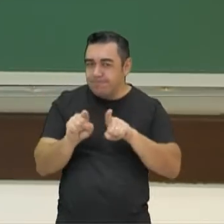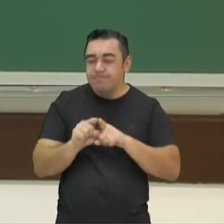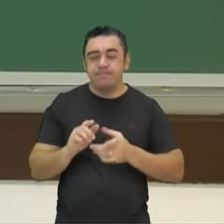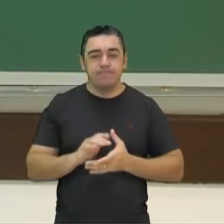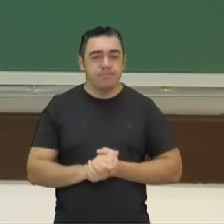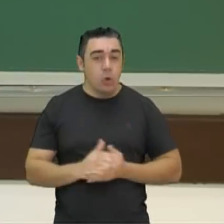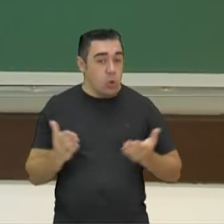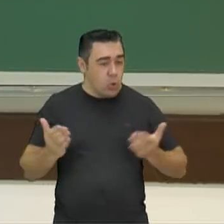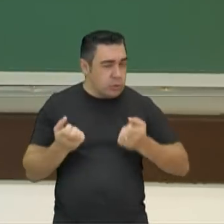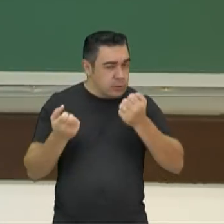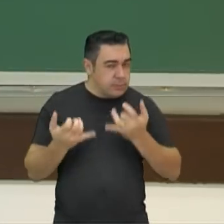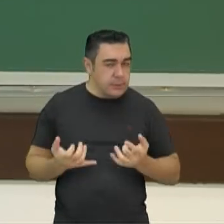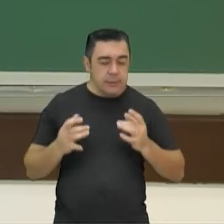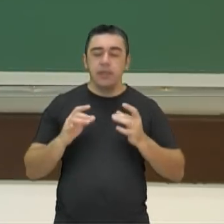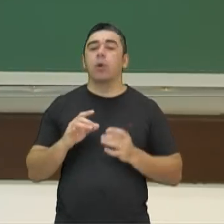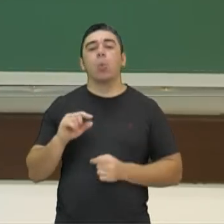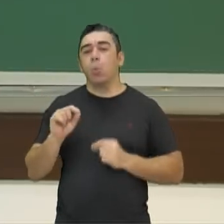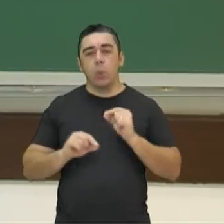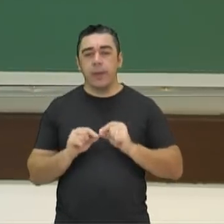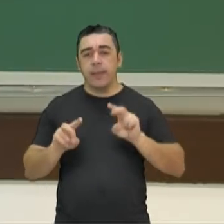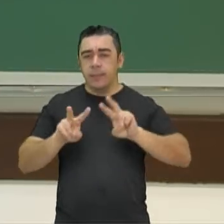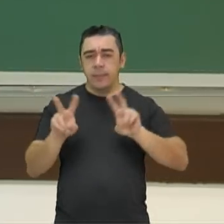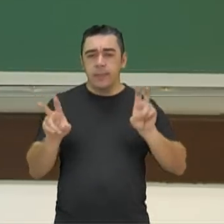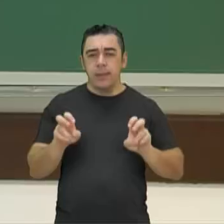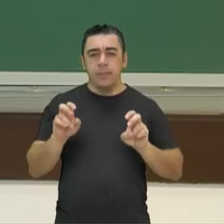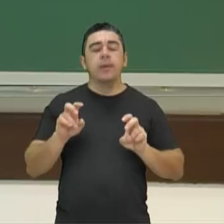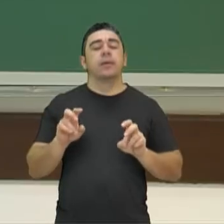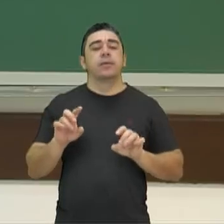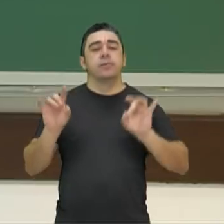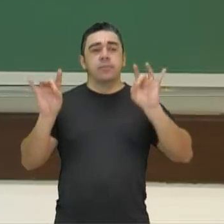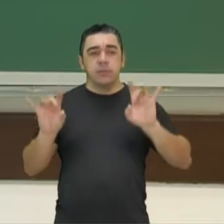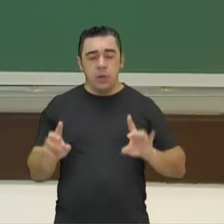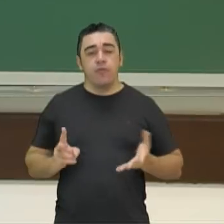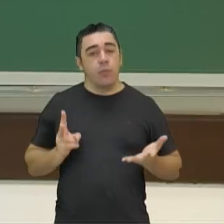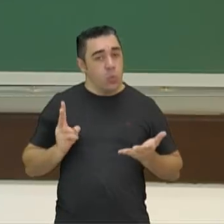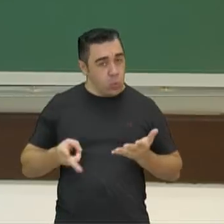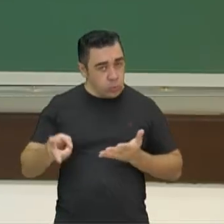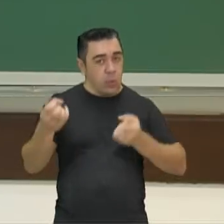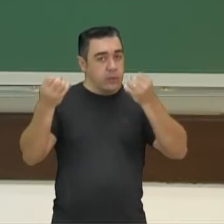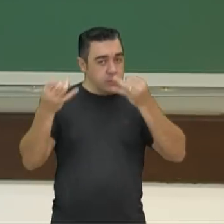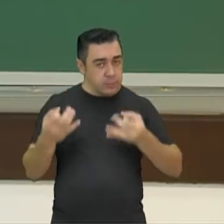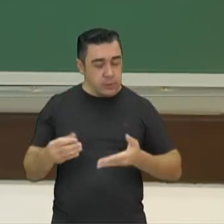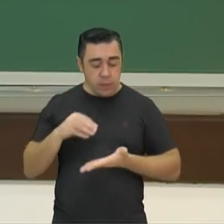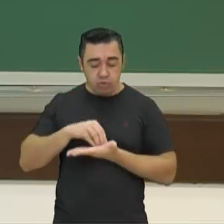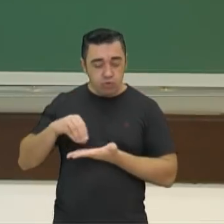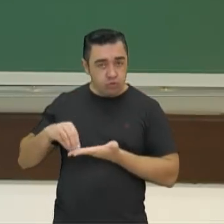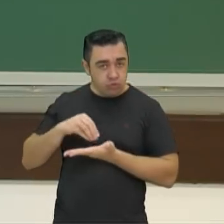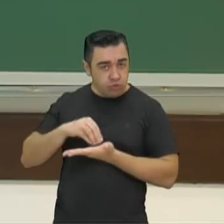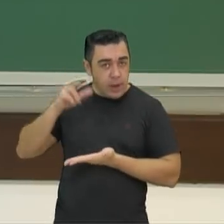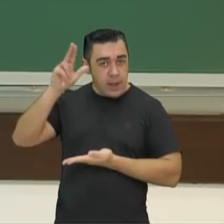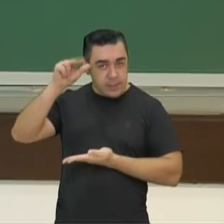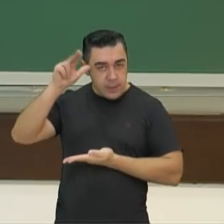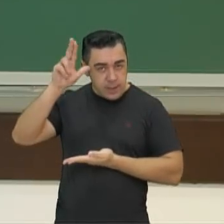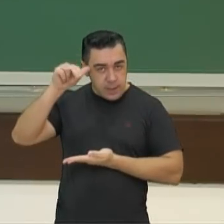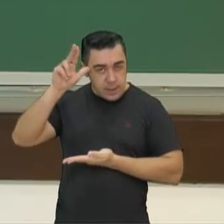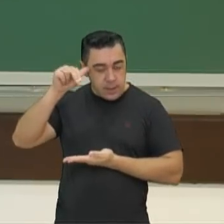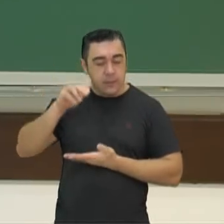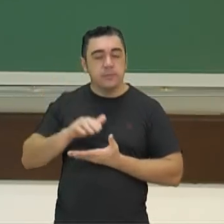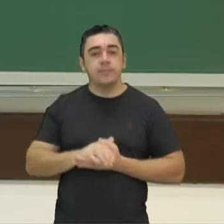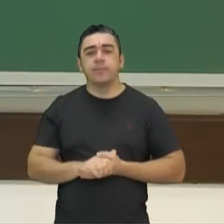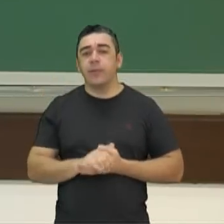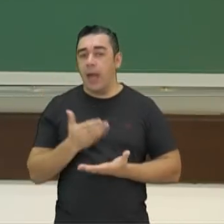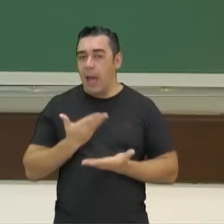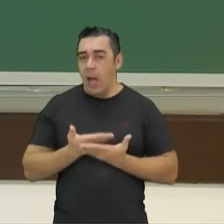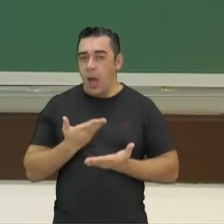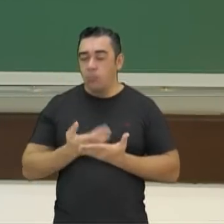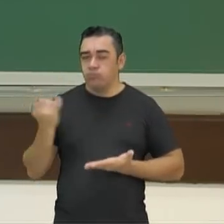Hoje vamos falar em especial, continuar falando do jogo de xadrez. Então, a gente teve aquela aula que foi